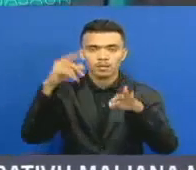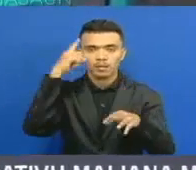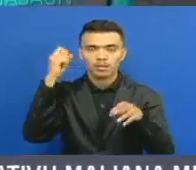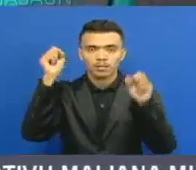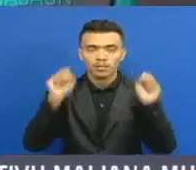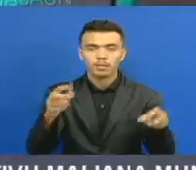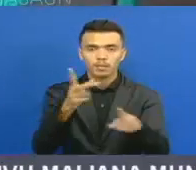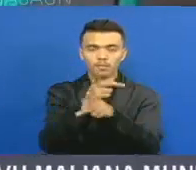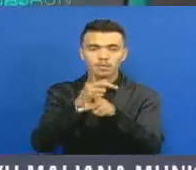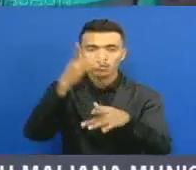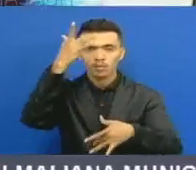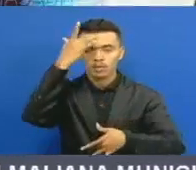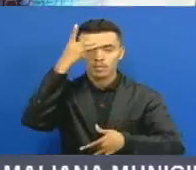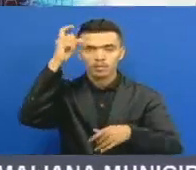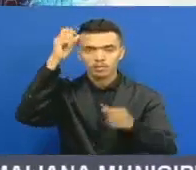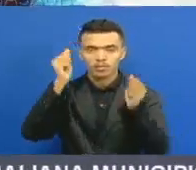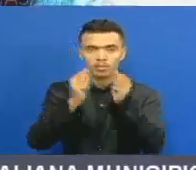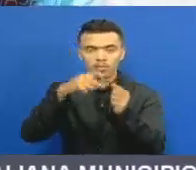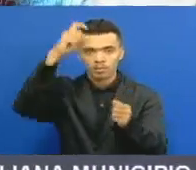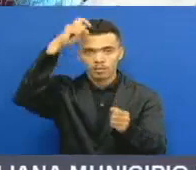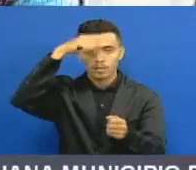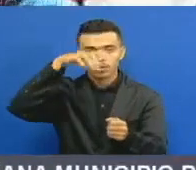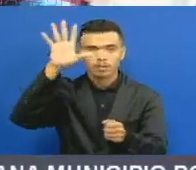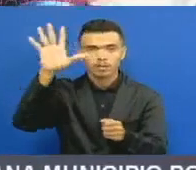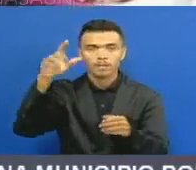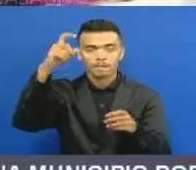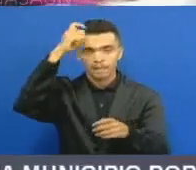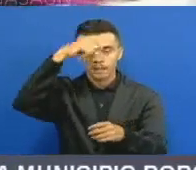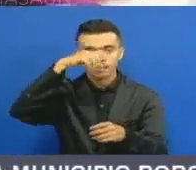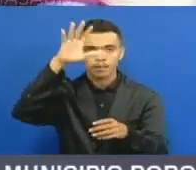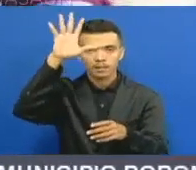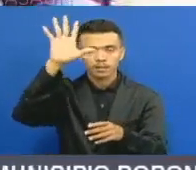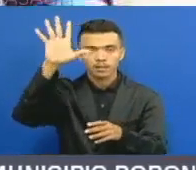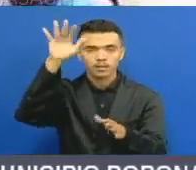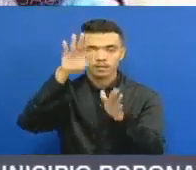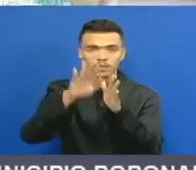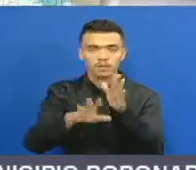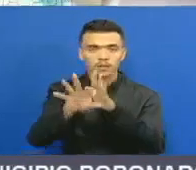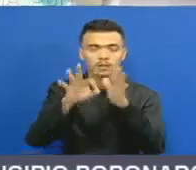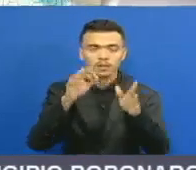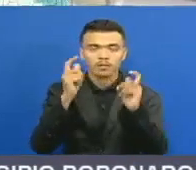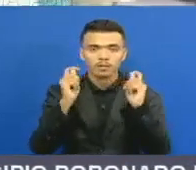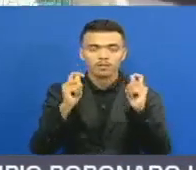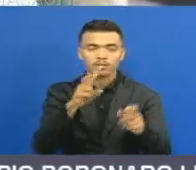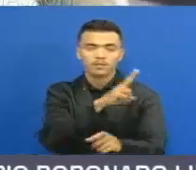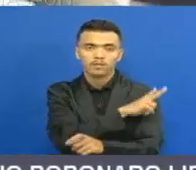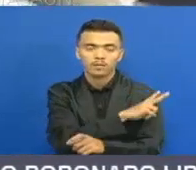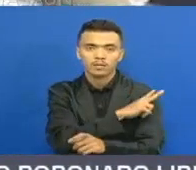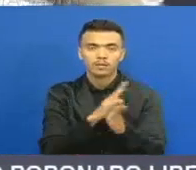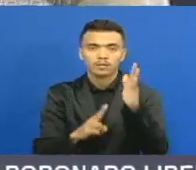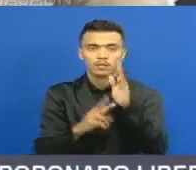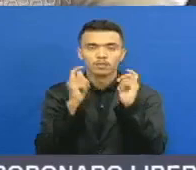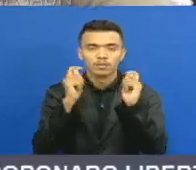mora suci labaric ou idade tina lima maicrai. Total labaric idade lima maicrai, nebe retan ona teto vacina no sucat as e